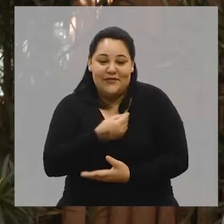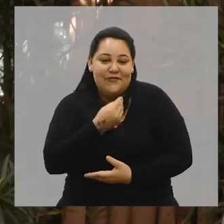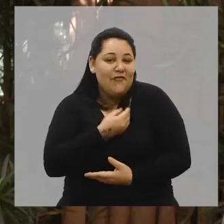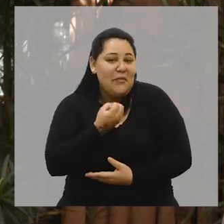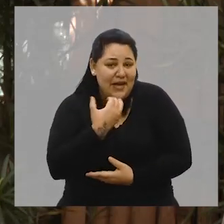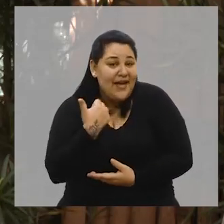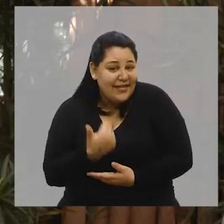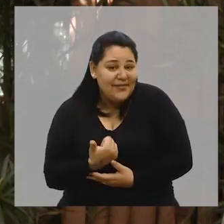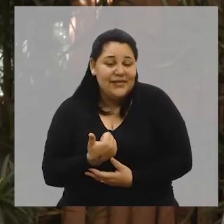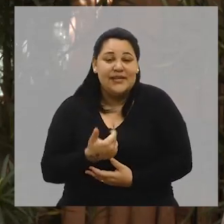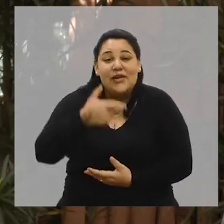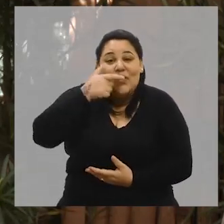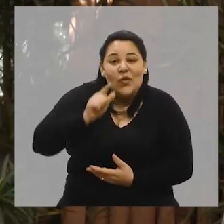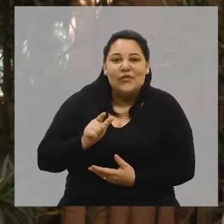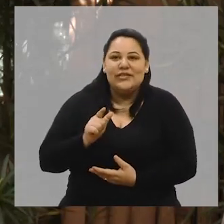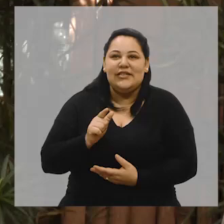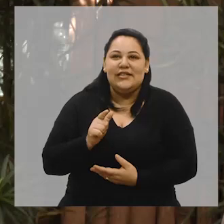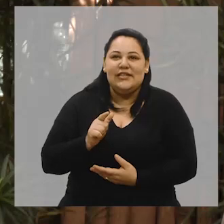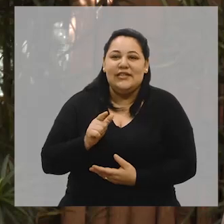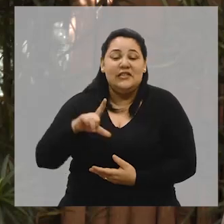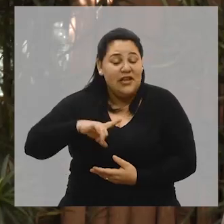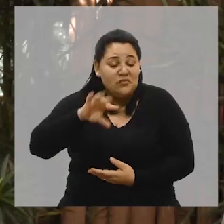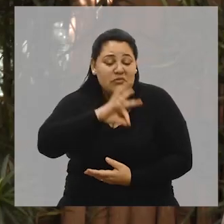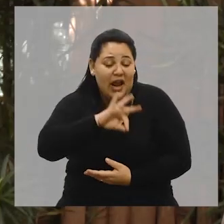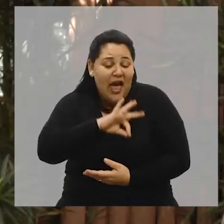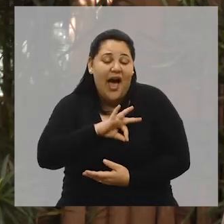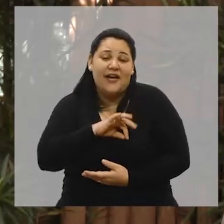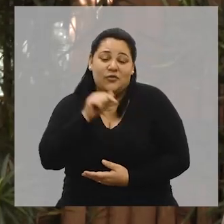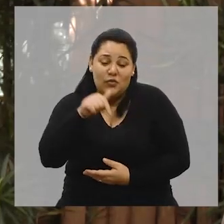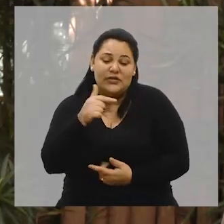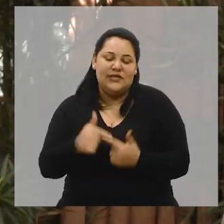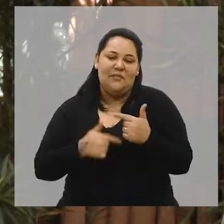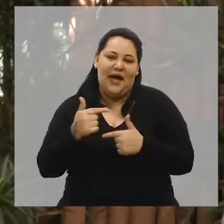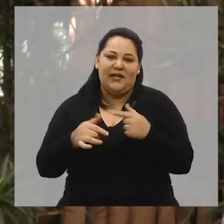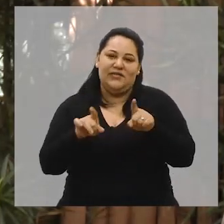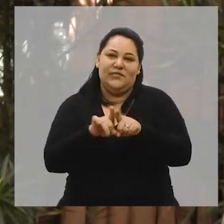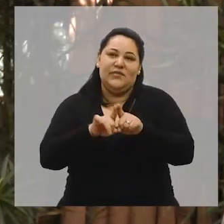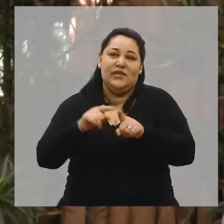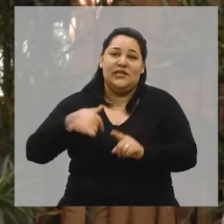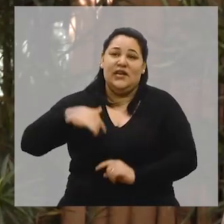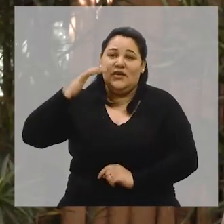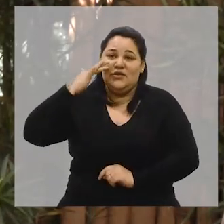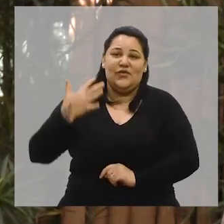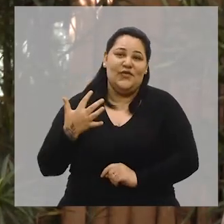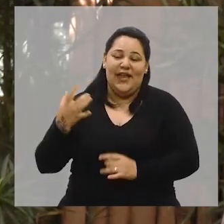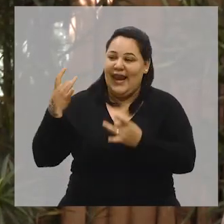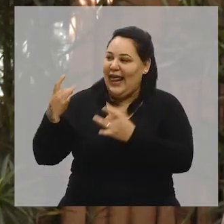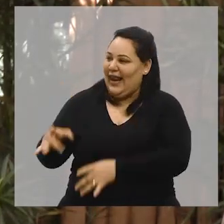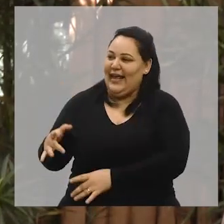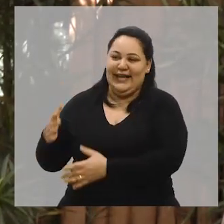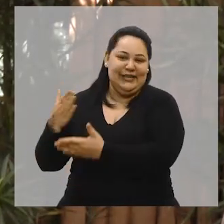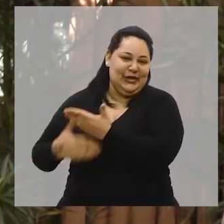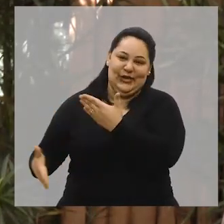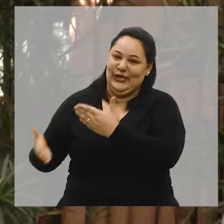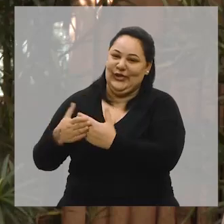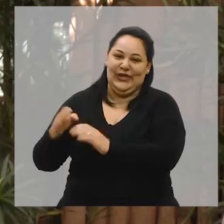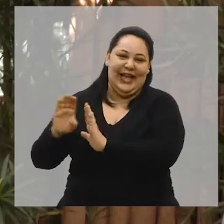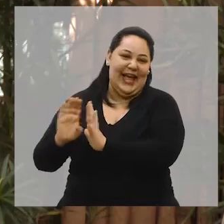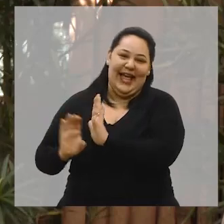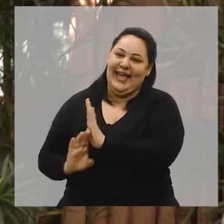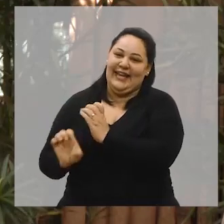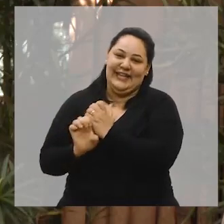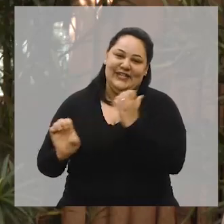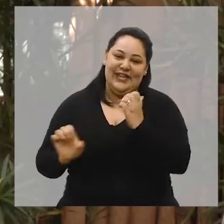ia conseguir dar a volta com essa profissão, com este trabalho, resolvi abdicar de toda a carreira